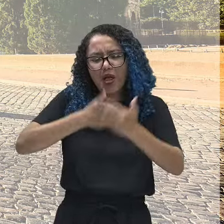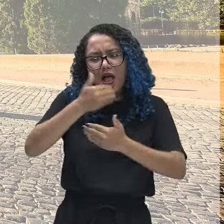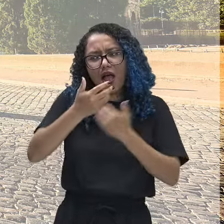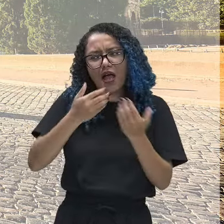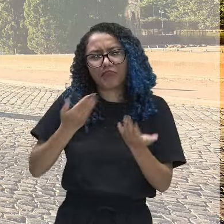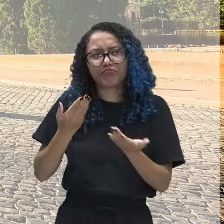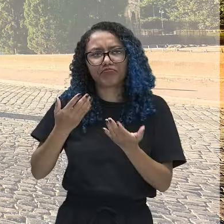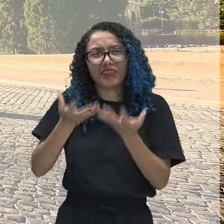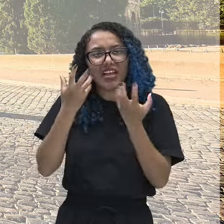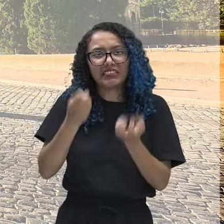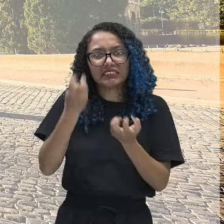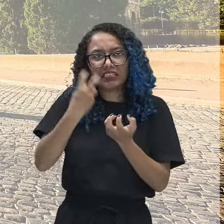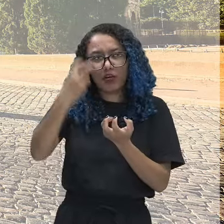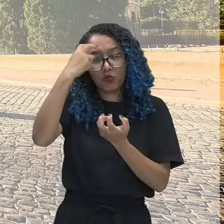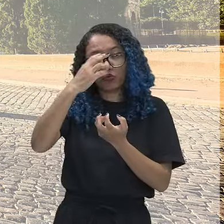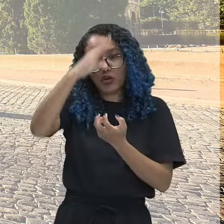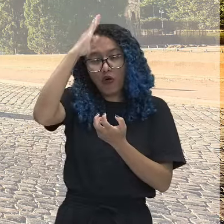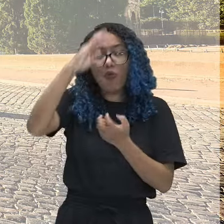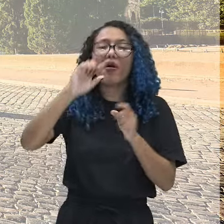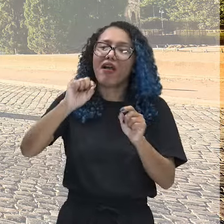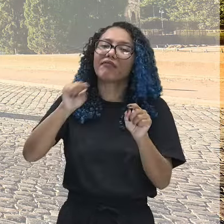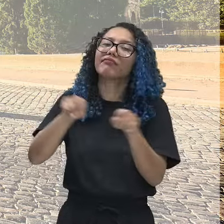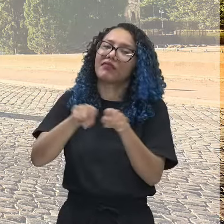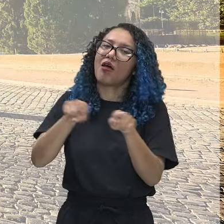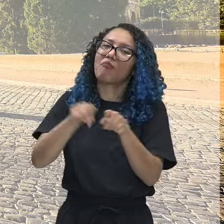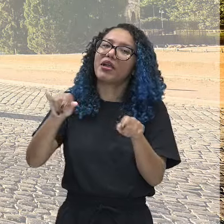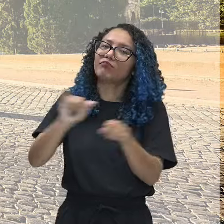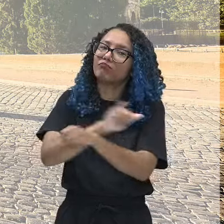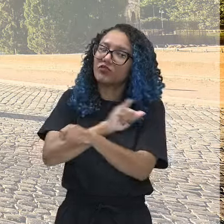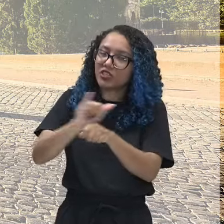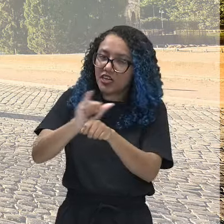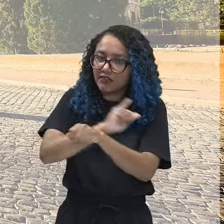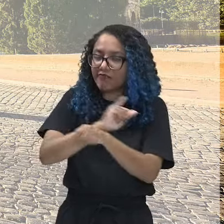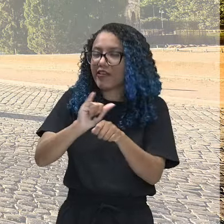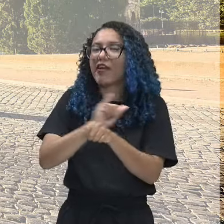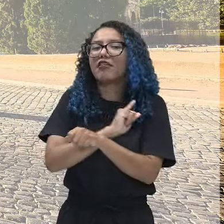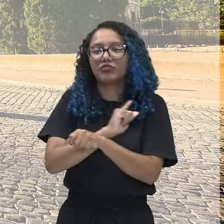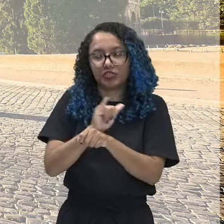dos mecanismos que a administração romana encontrou de